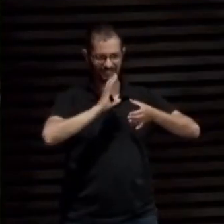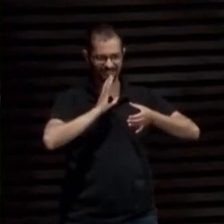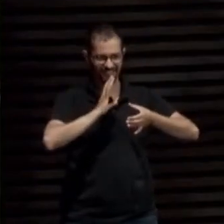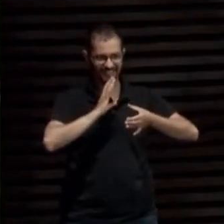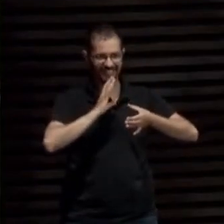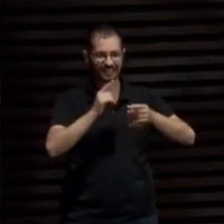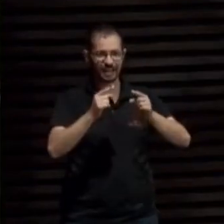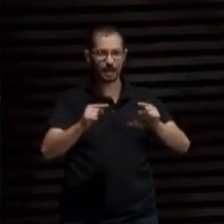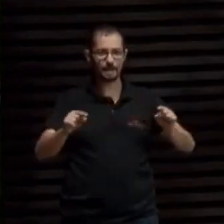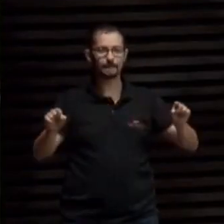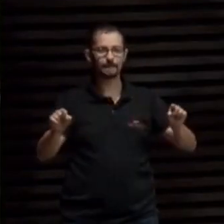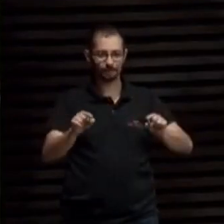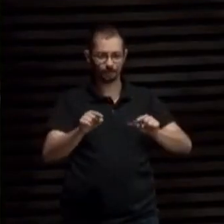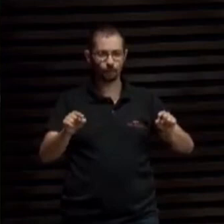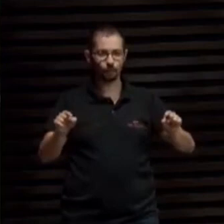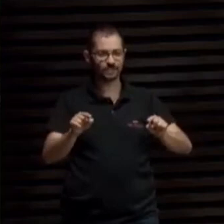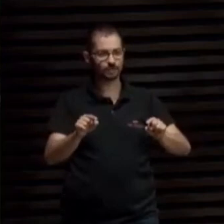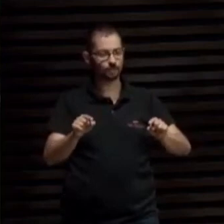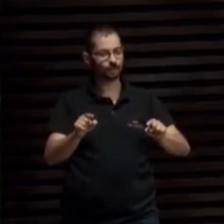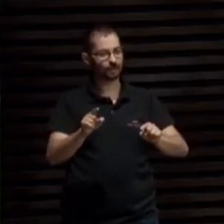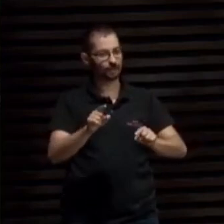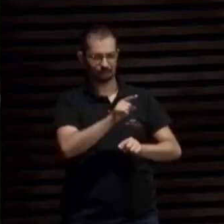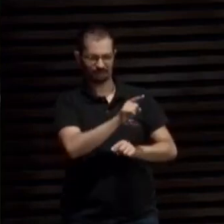músico não é bicho confiável.